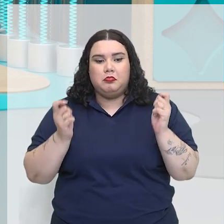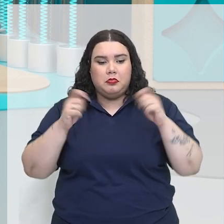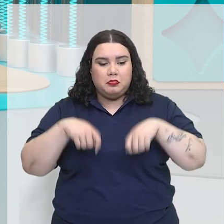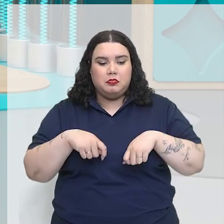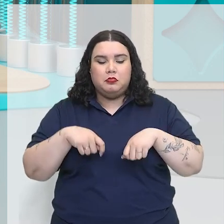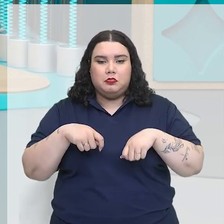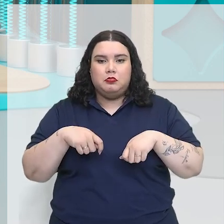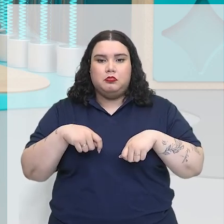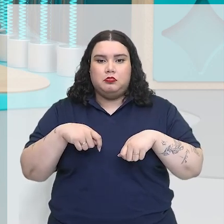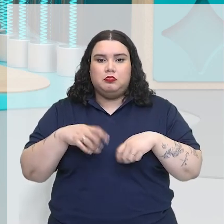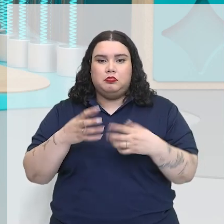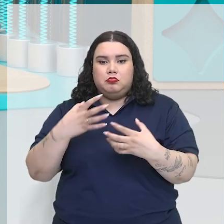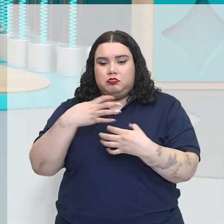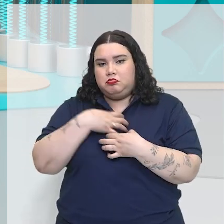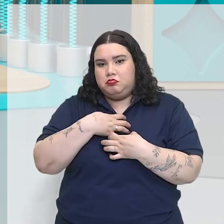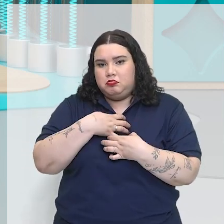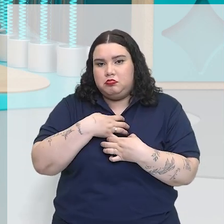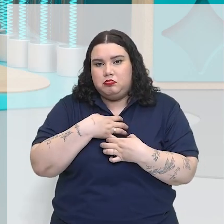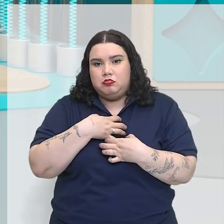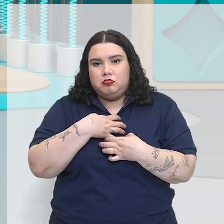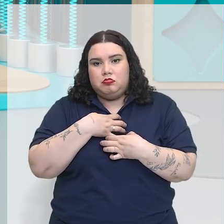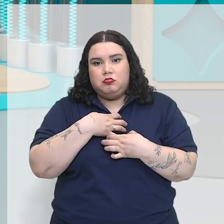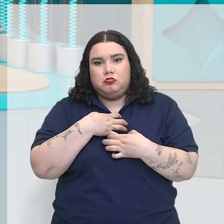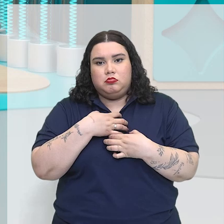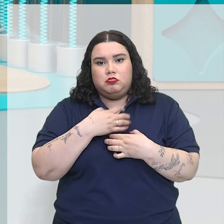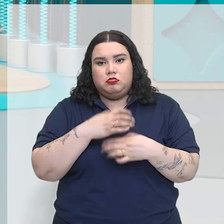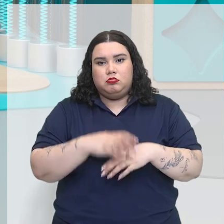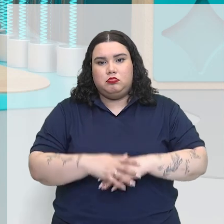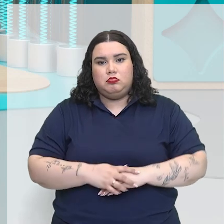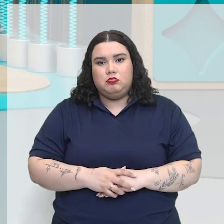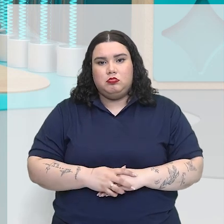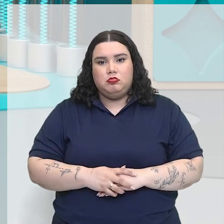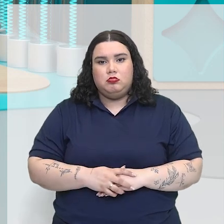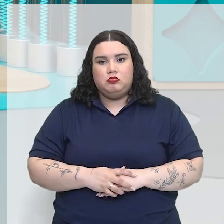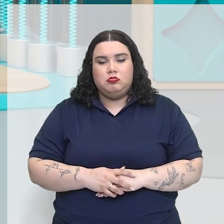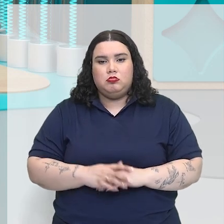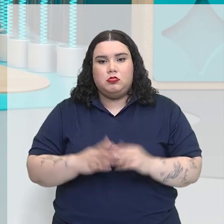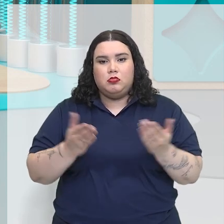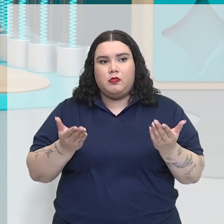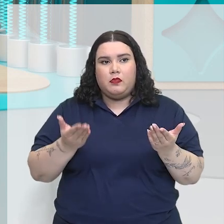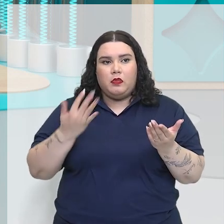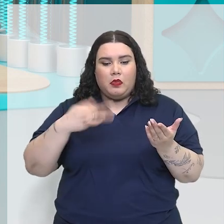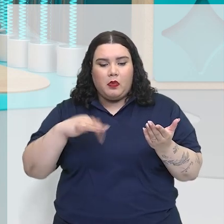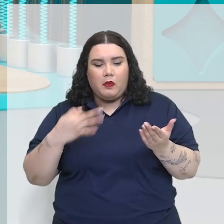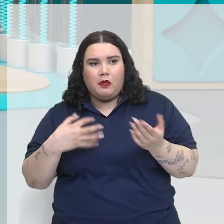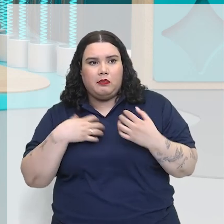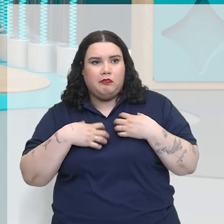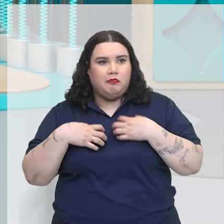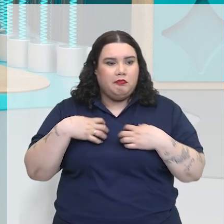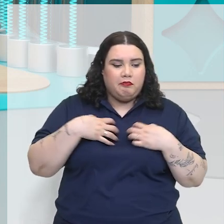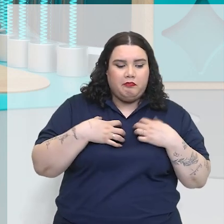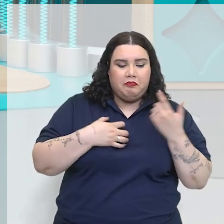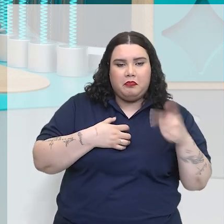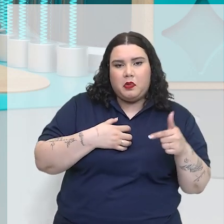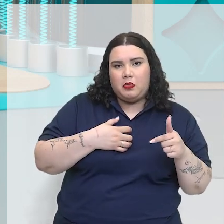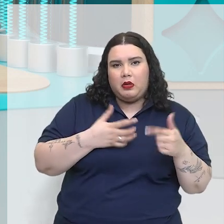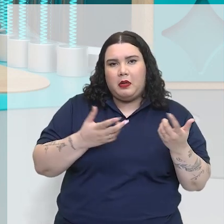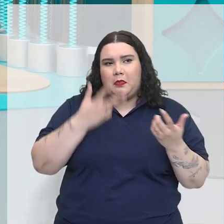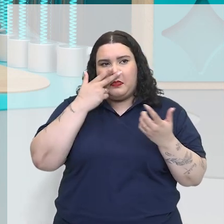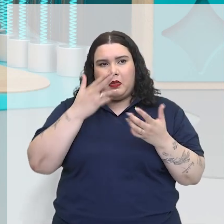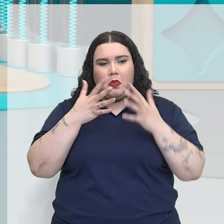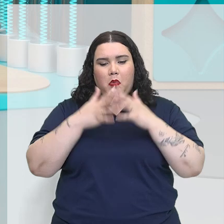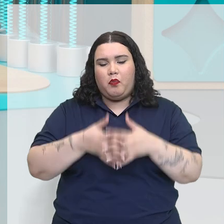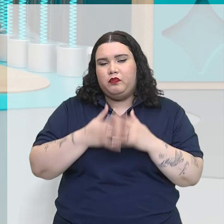vê. Sente e dói, ao mesmo tempo não dói, né? Então, é uma contradição,